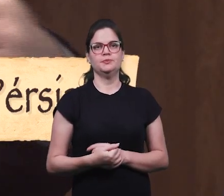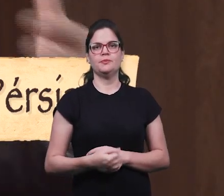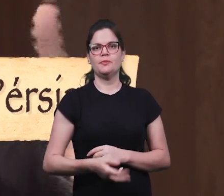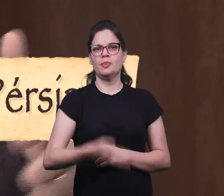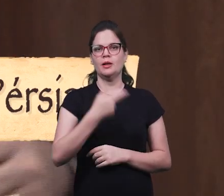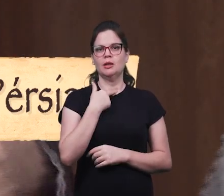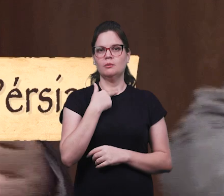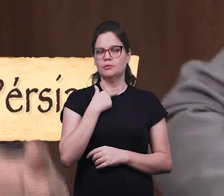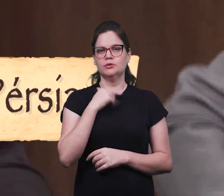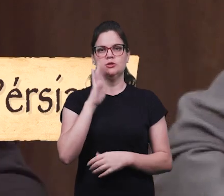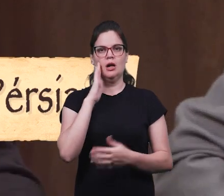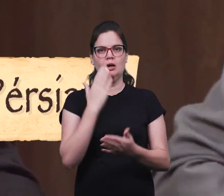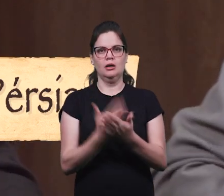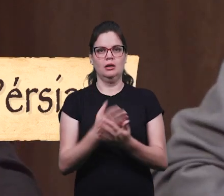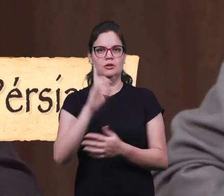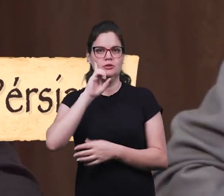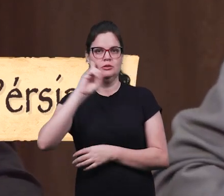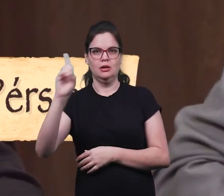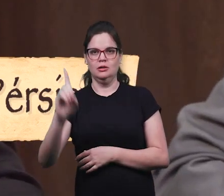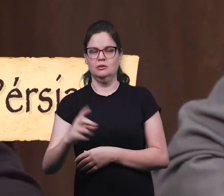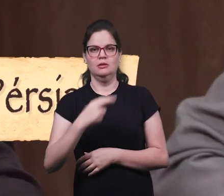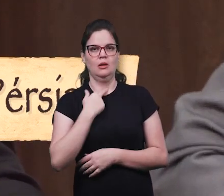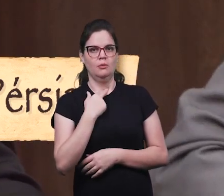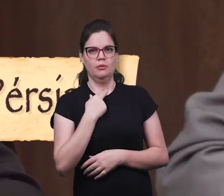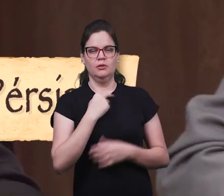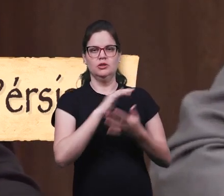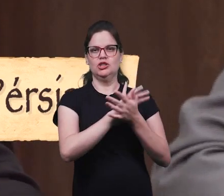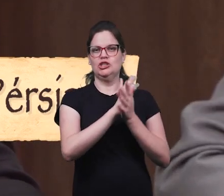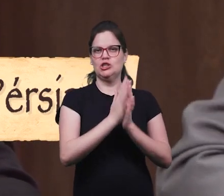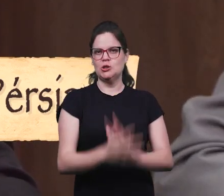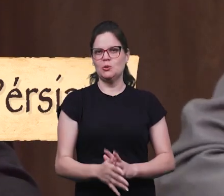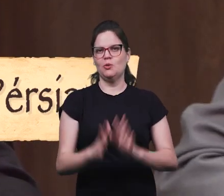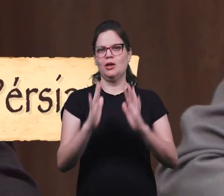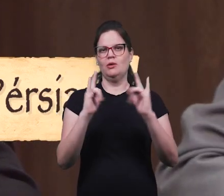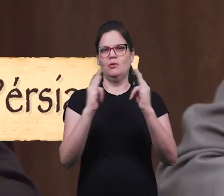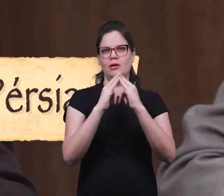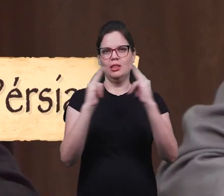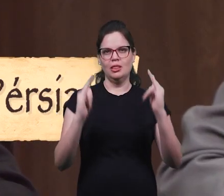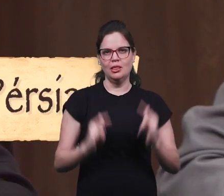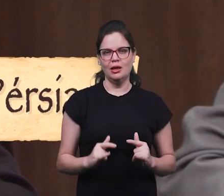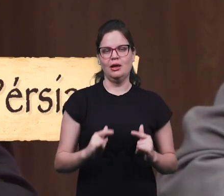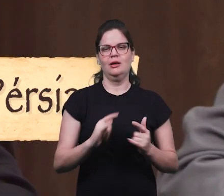terem suas crenças, e foi muito duro, destruiu o templo,